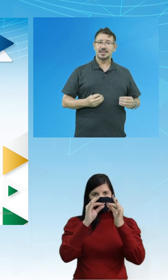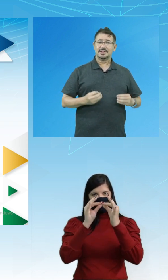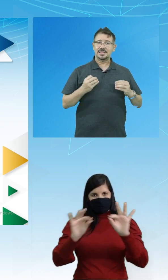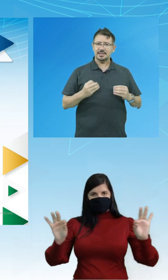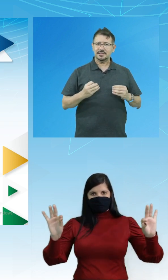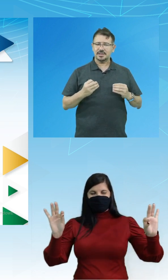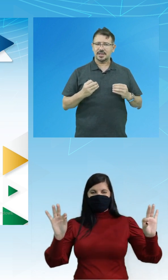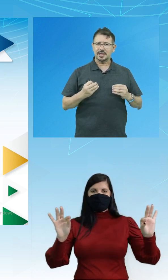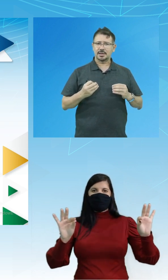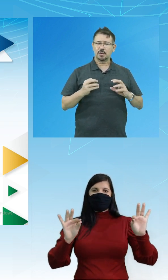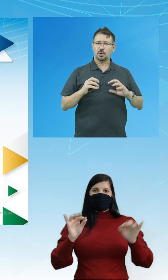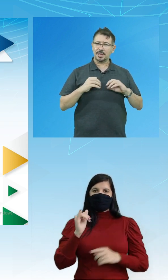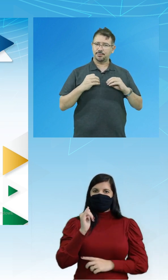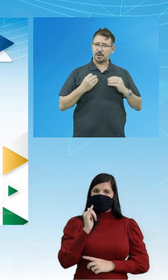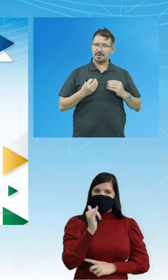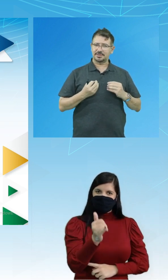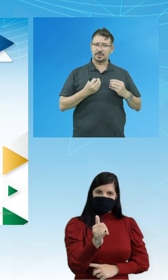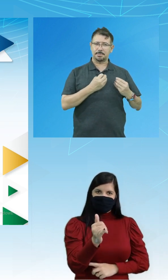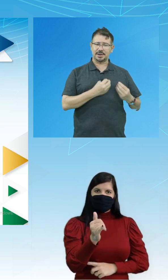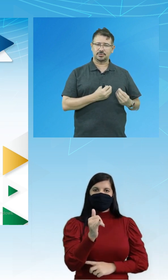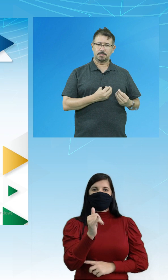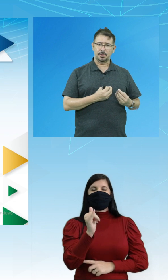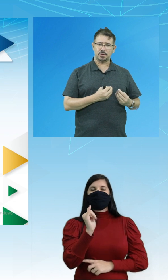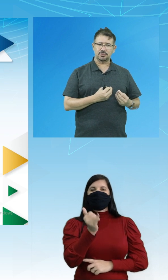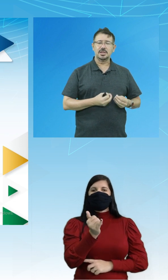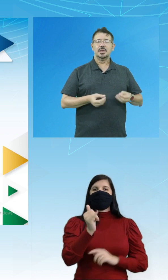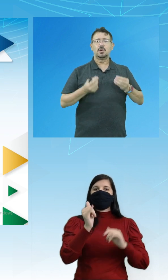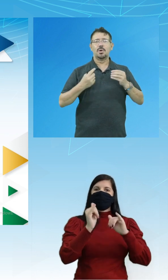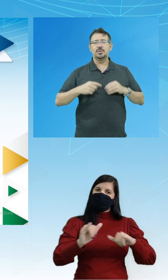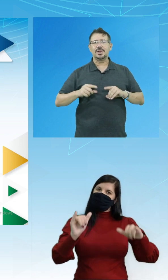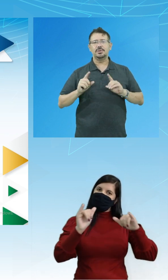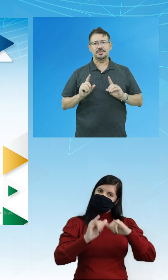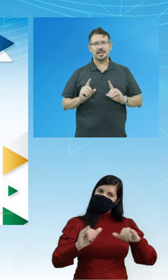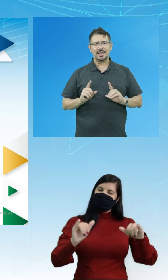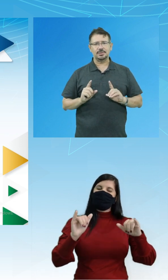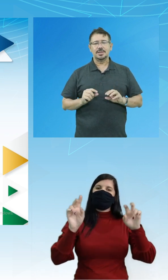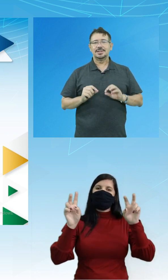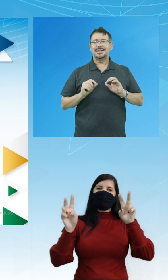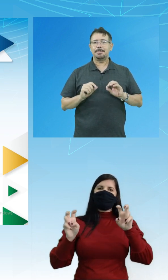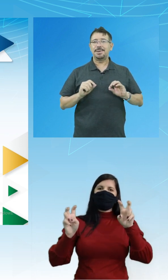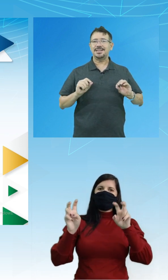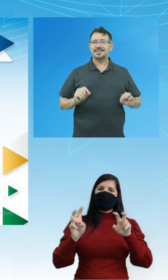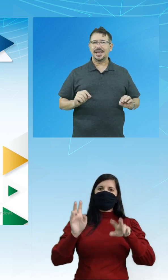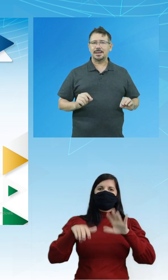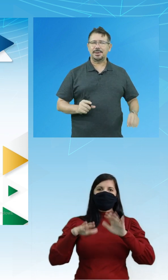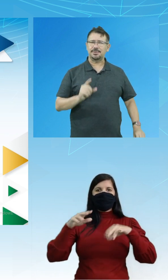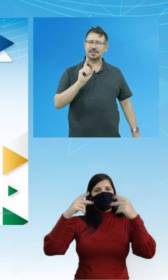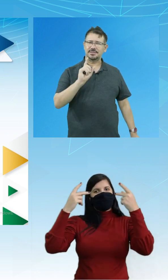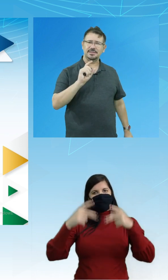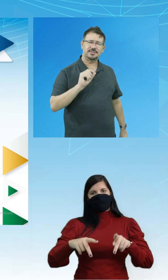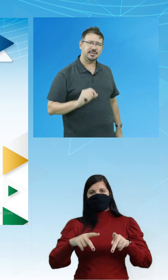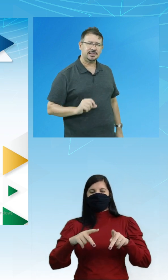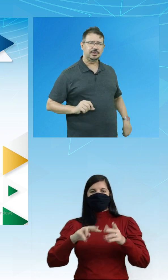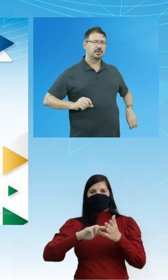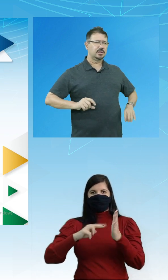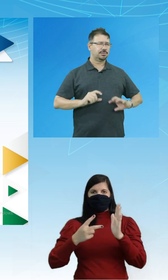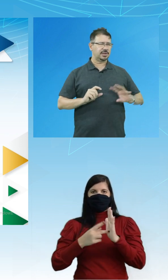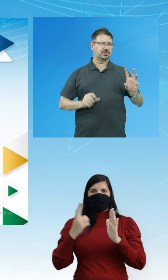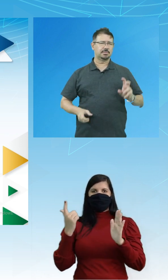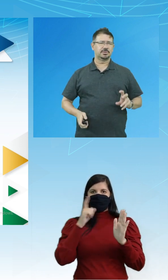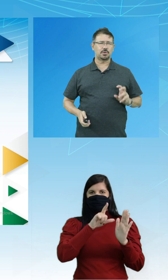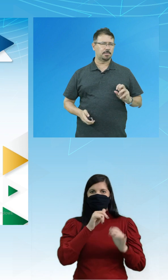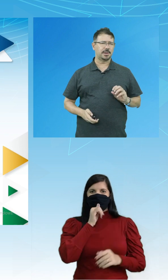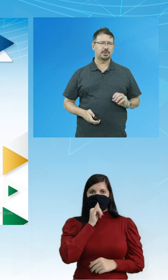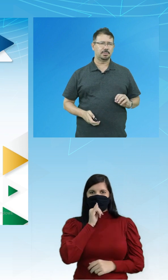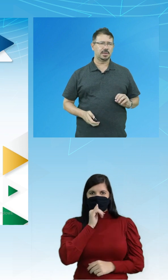frase. Disse que uma informação é pressuposta quando o enunciado depende dela para fazer sentido.